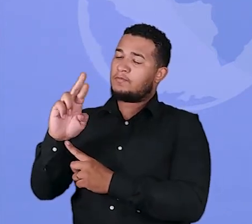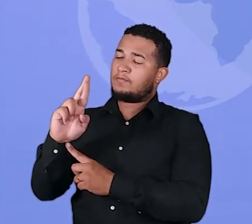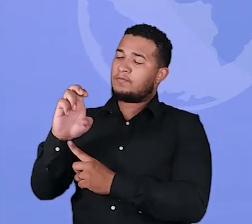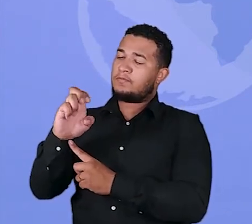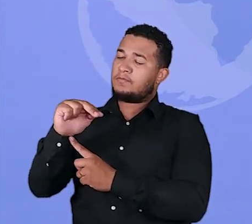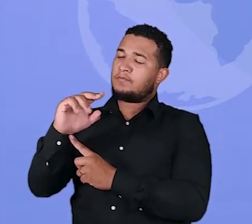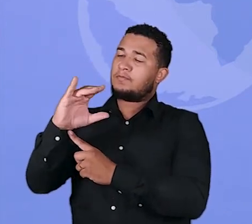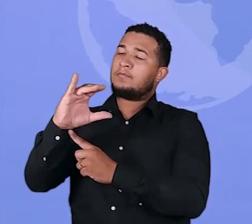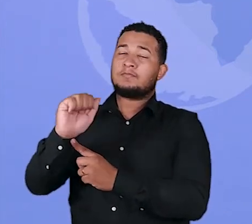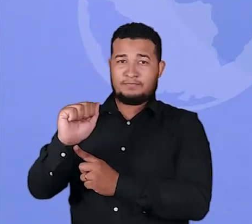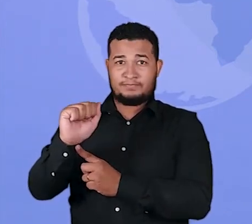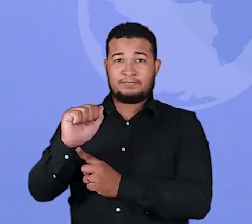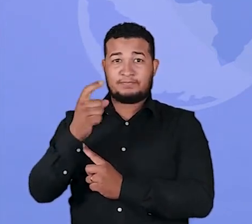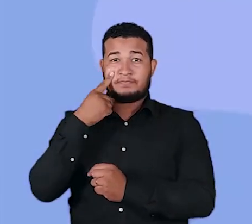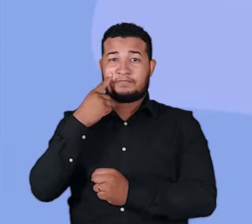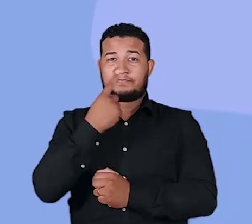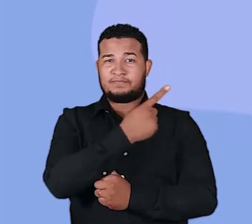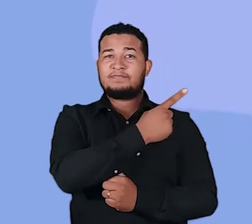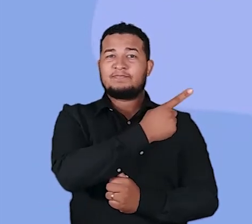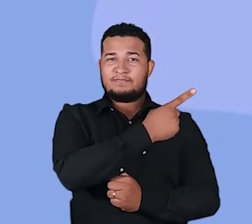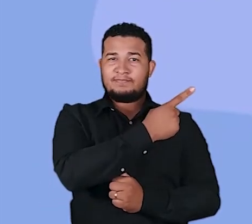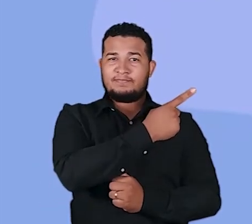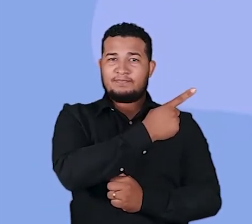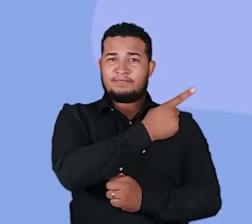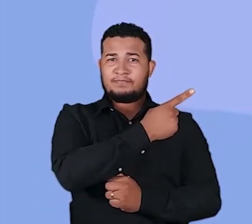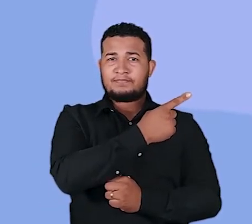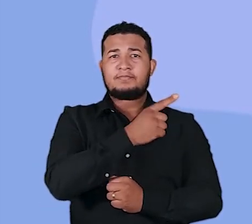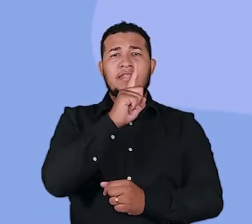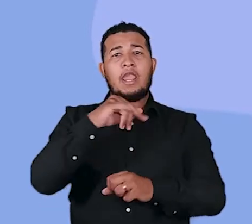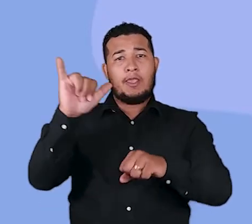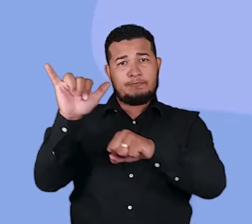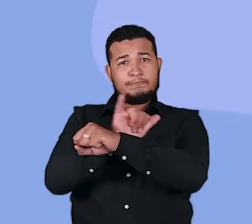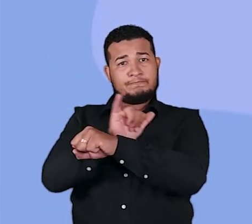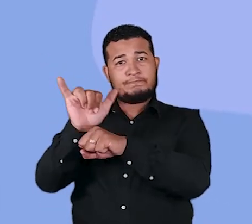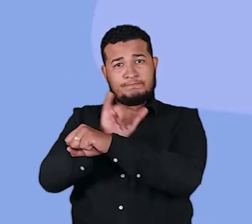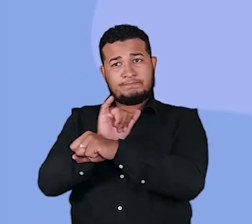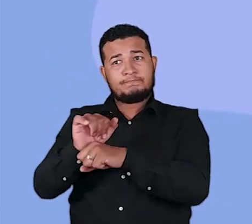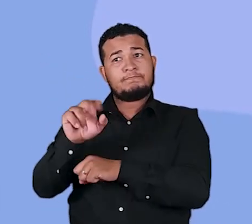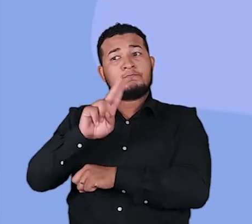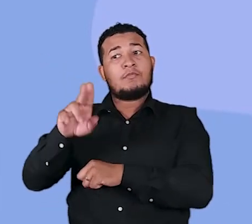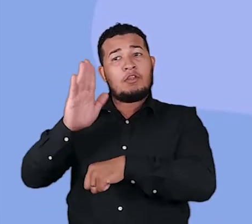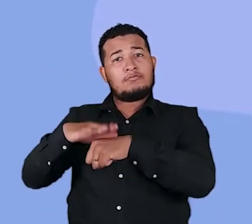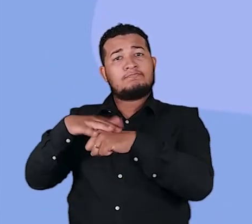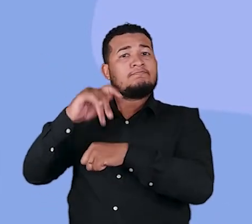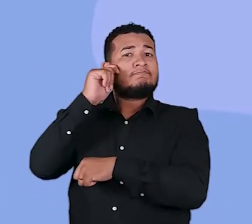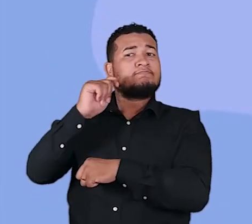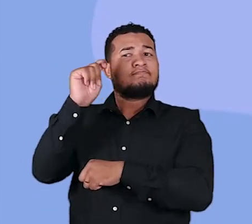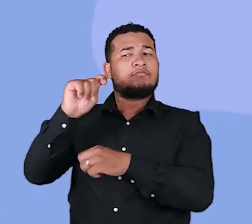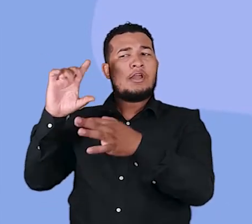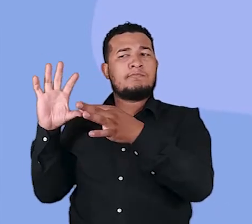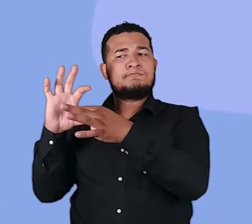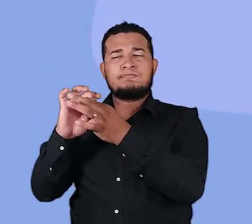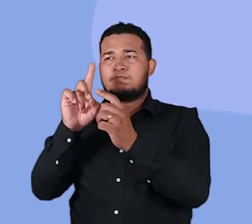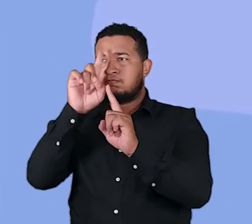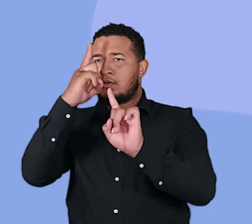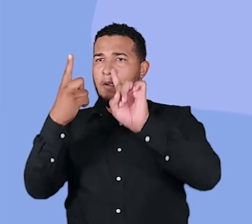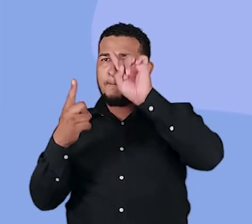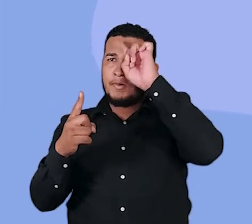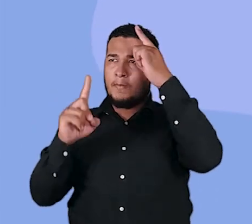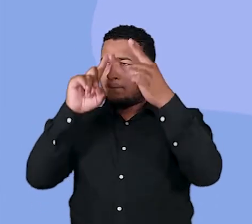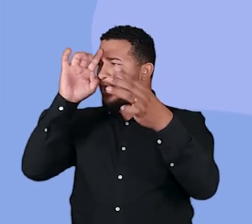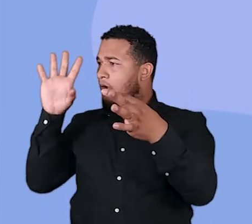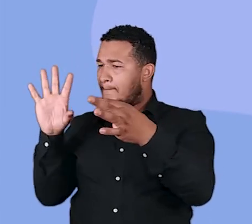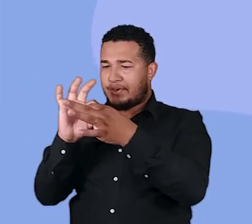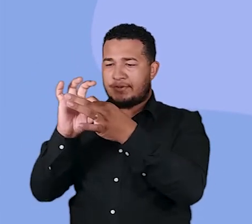coerência textual. Vamos lá para o slide. Coerência textual é o mecanismo no qual o autor liga as